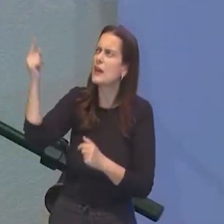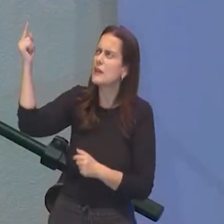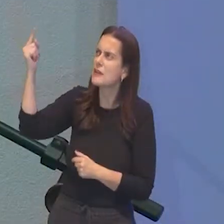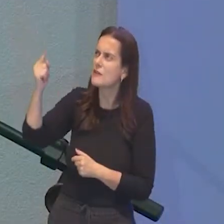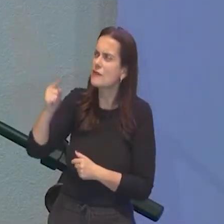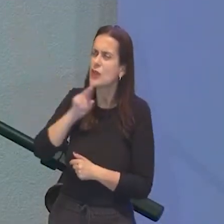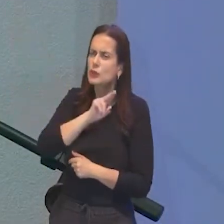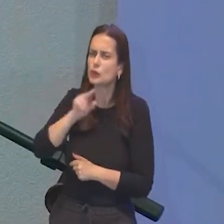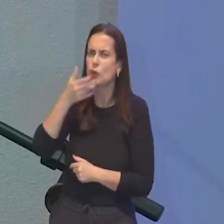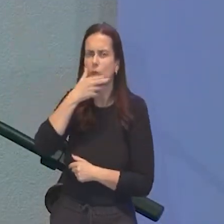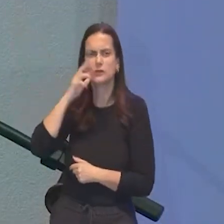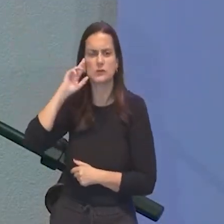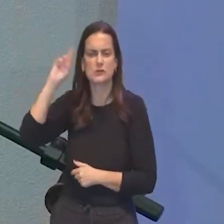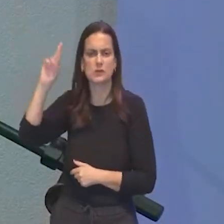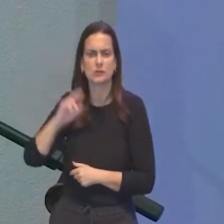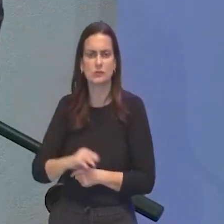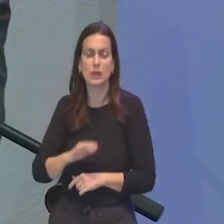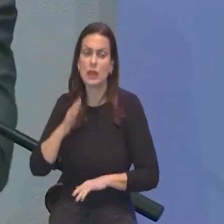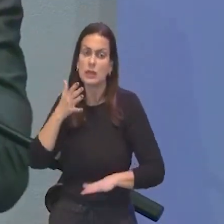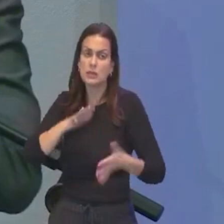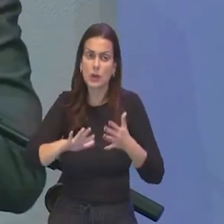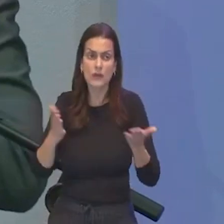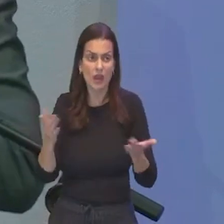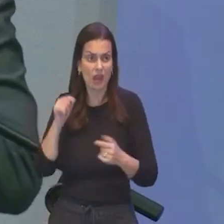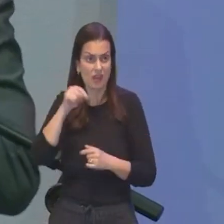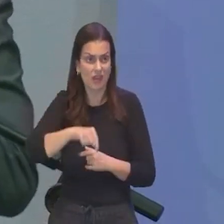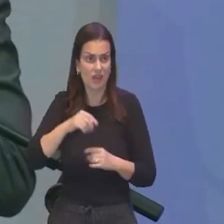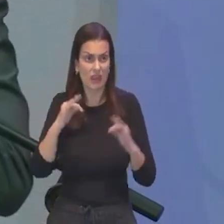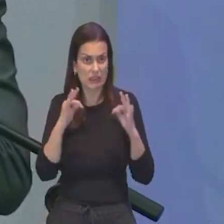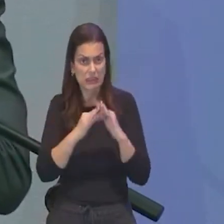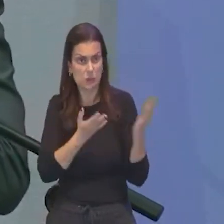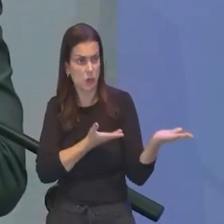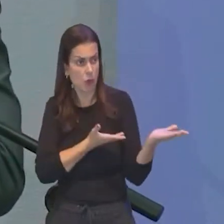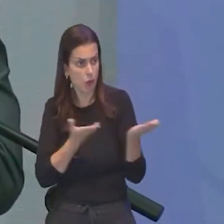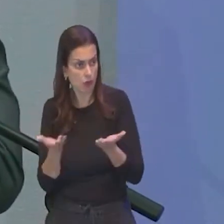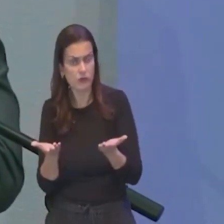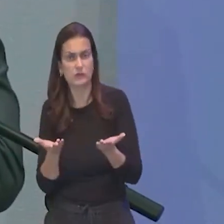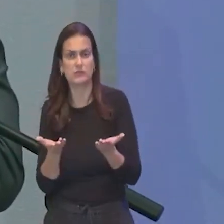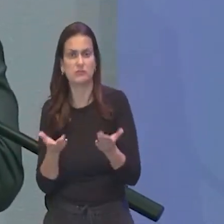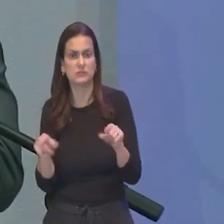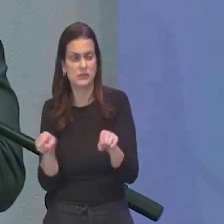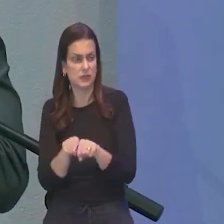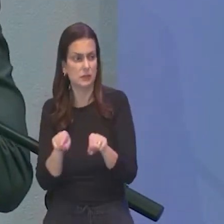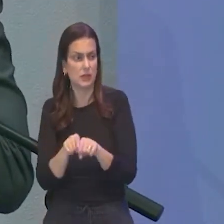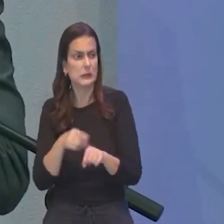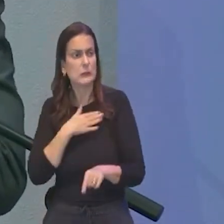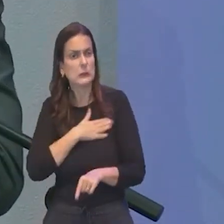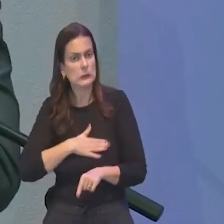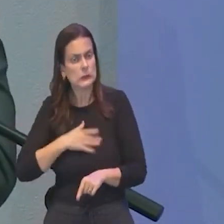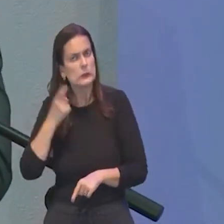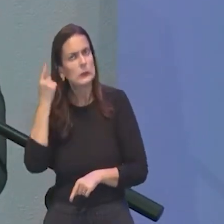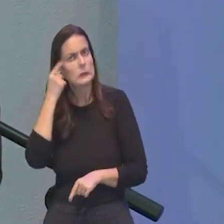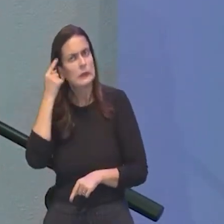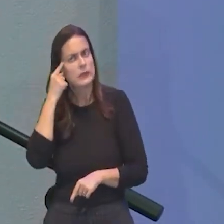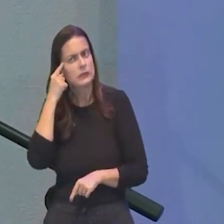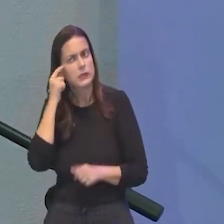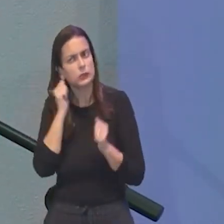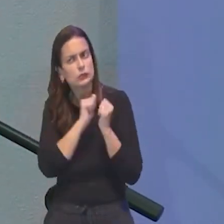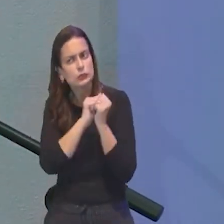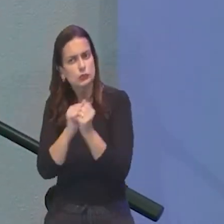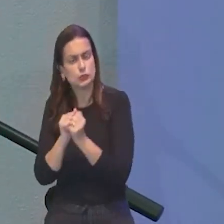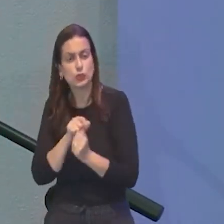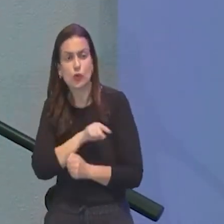Senhor. Talvez alguém que esteja aqui também neste local, que veio convidado por alguém. Eu gostaria de refletir com você.